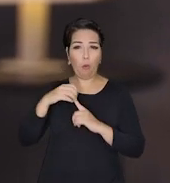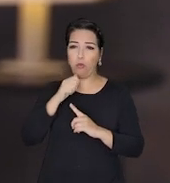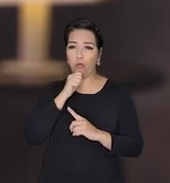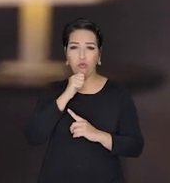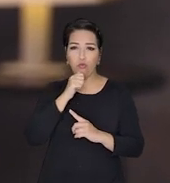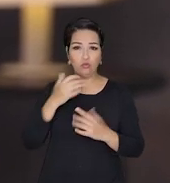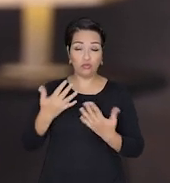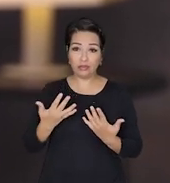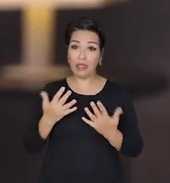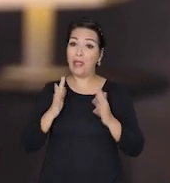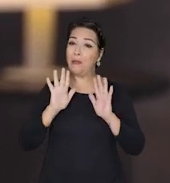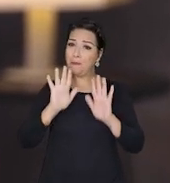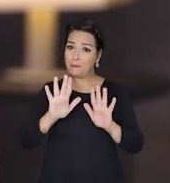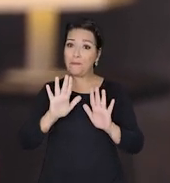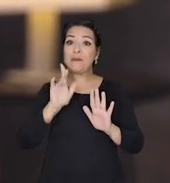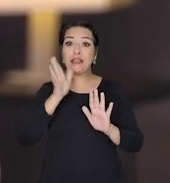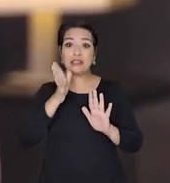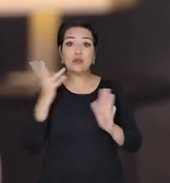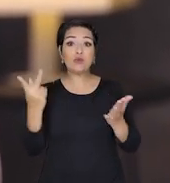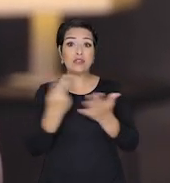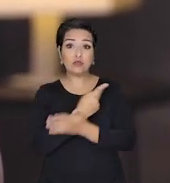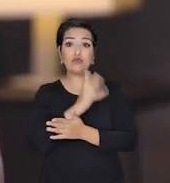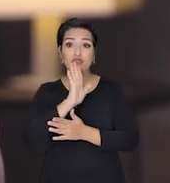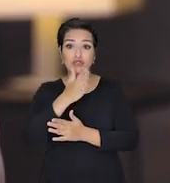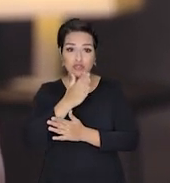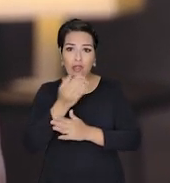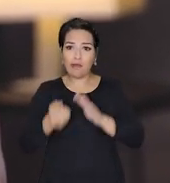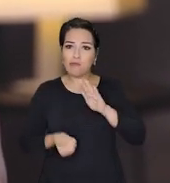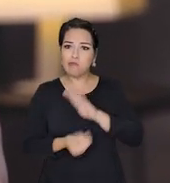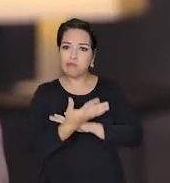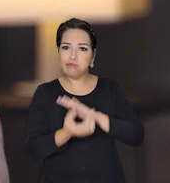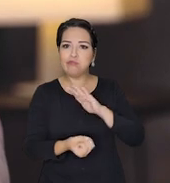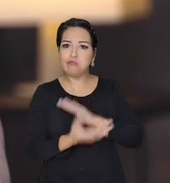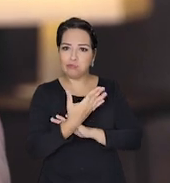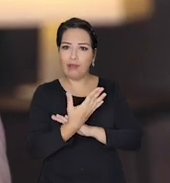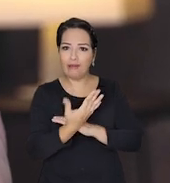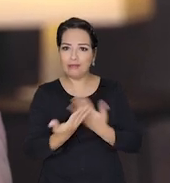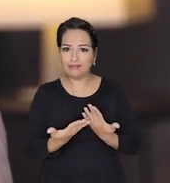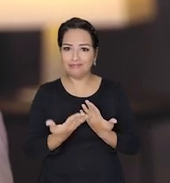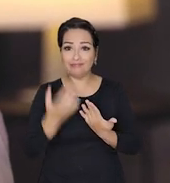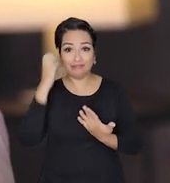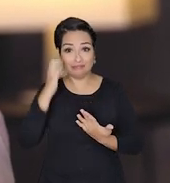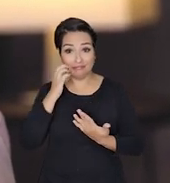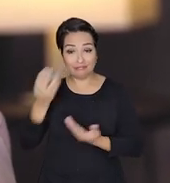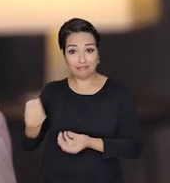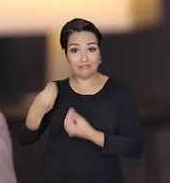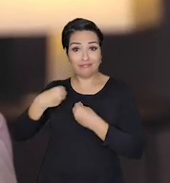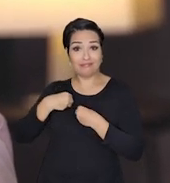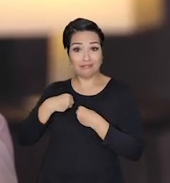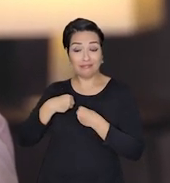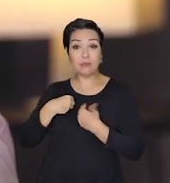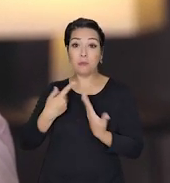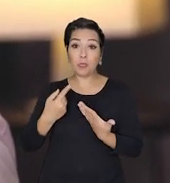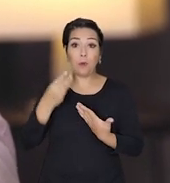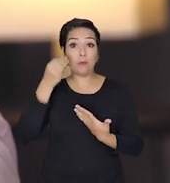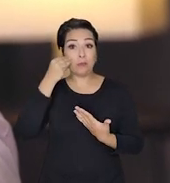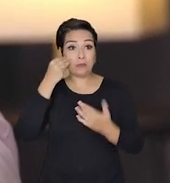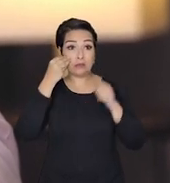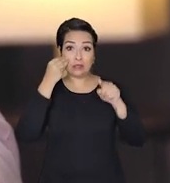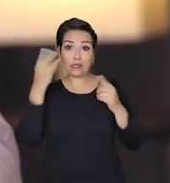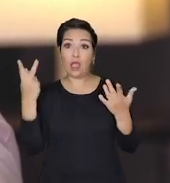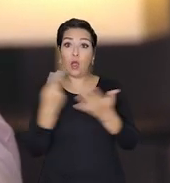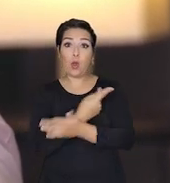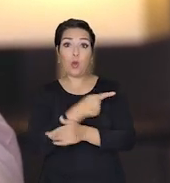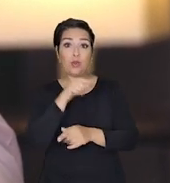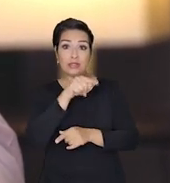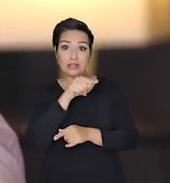de 3 investigações criminais por receber propina, mesada de empresário. Uma das principais testemunhas acabou de